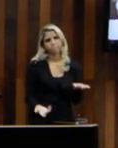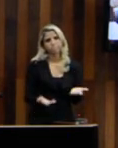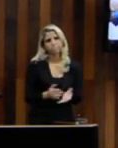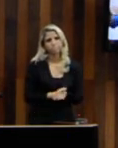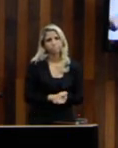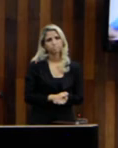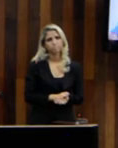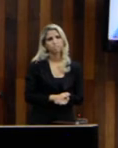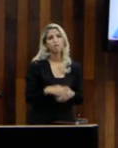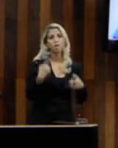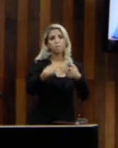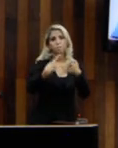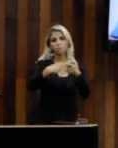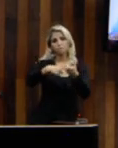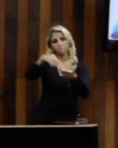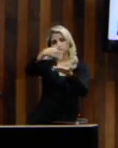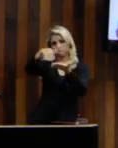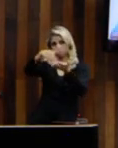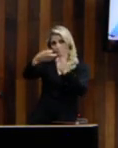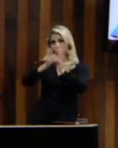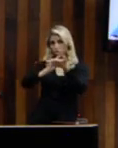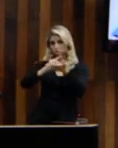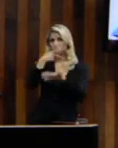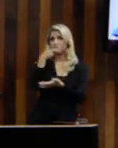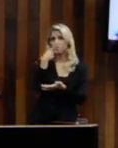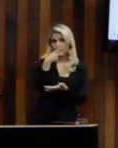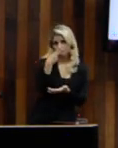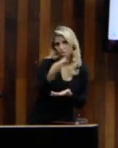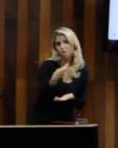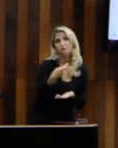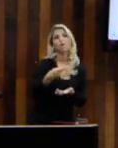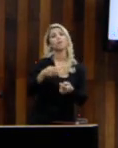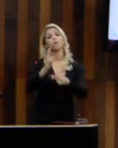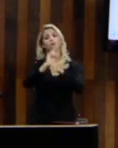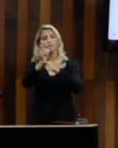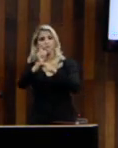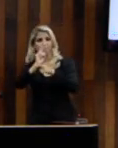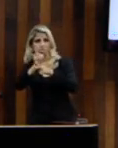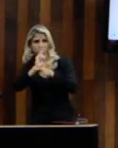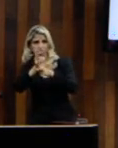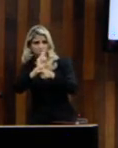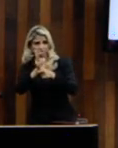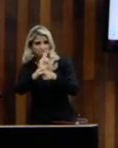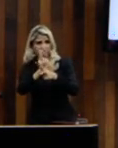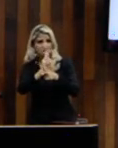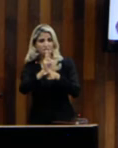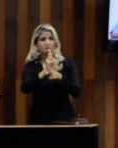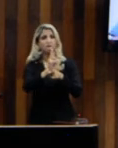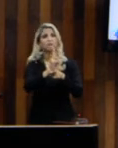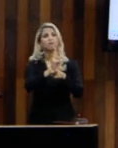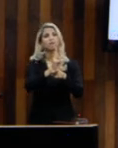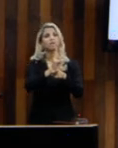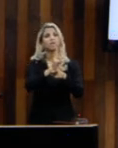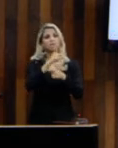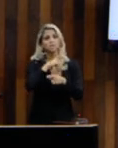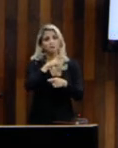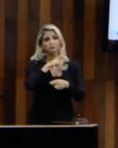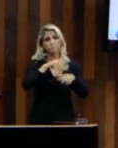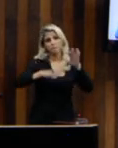para a rádio falar que os vigias tira da prefeitura 4 milhões de reais.